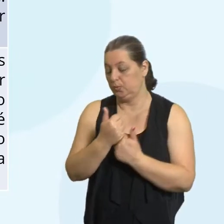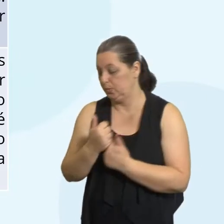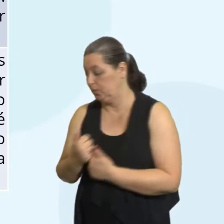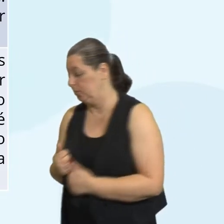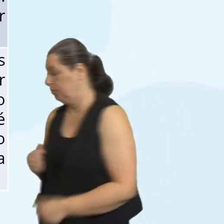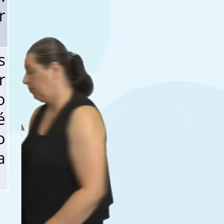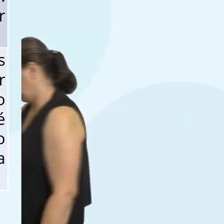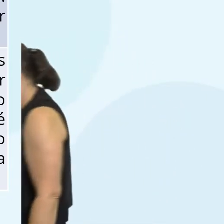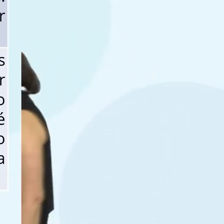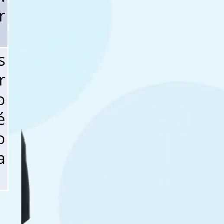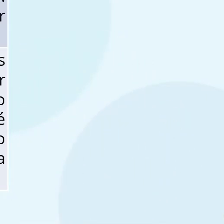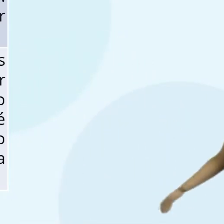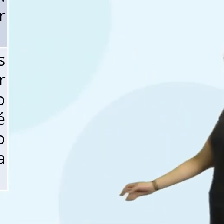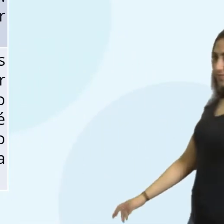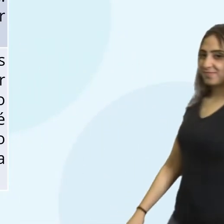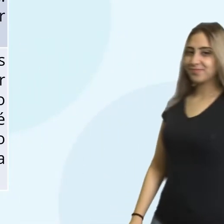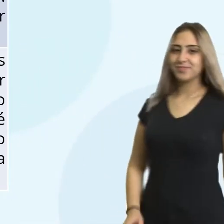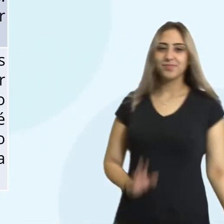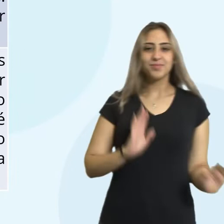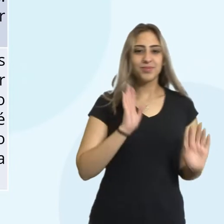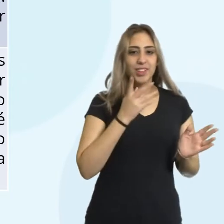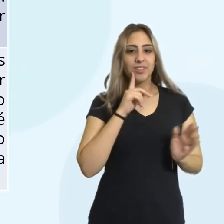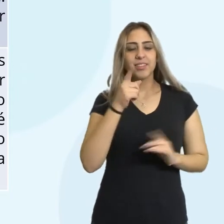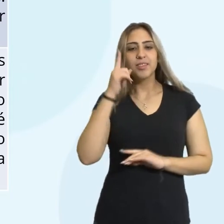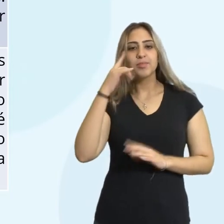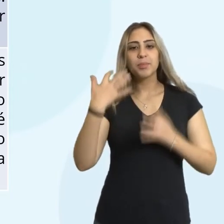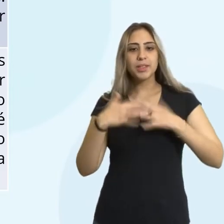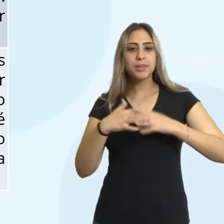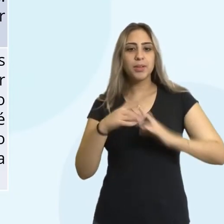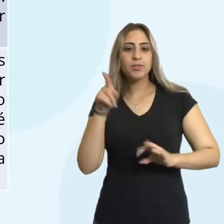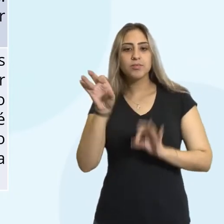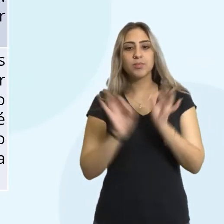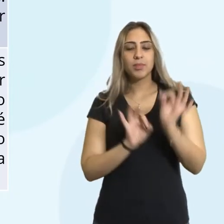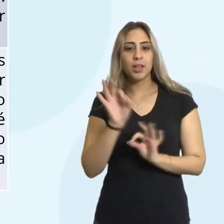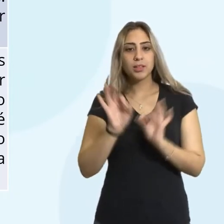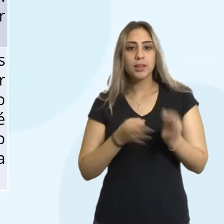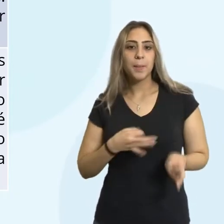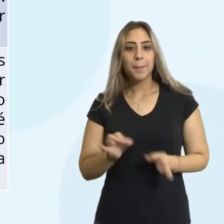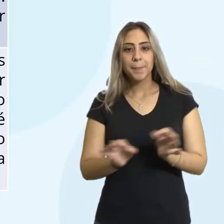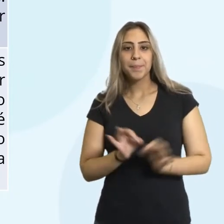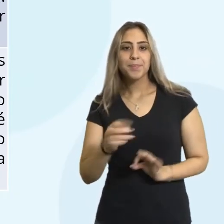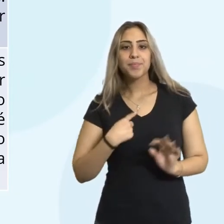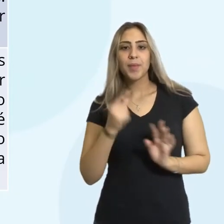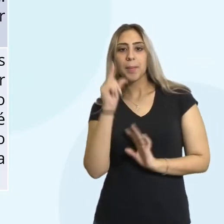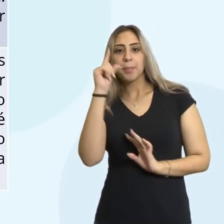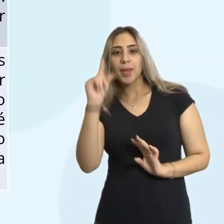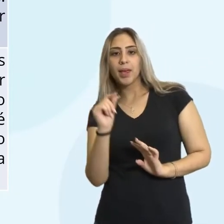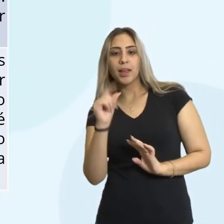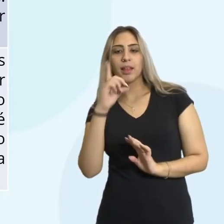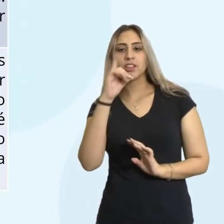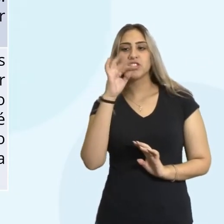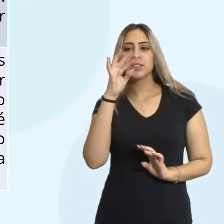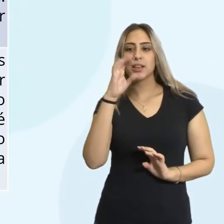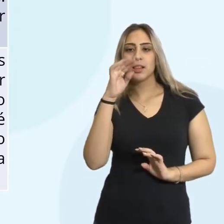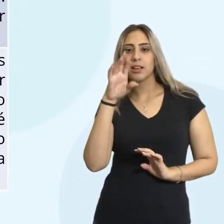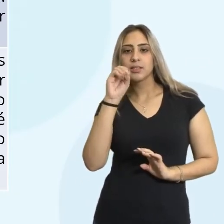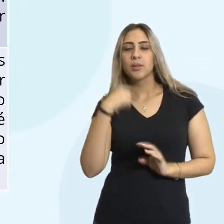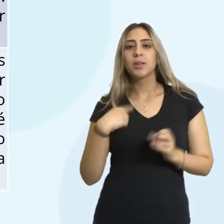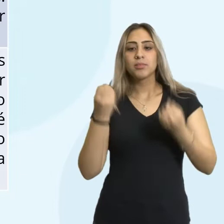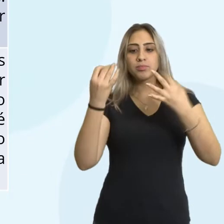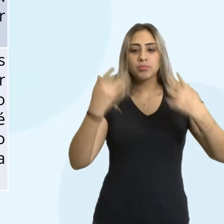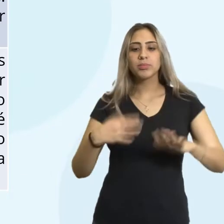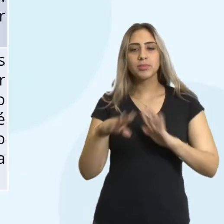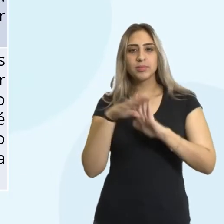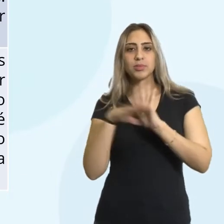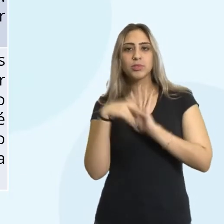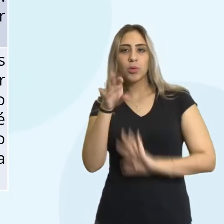grupos já definido essa linha de pensamento eles vão planejar e com e produzir uma pequena dissertação para estabelecer a